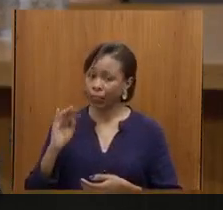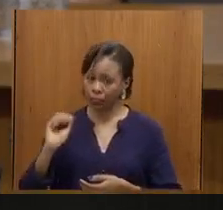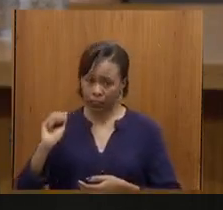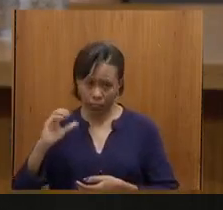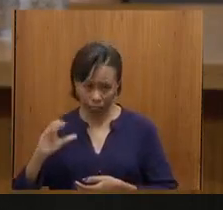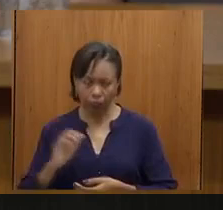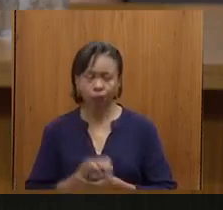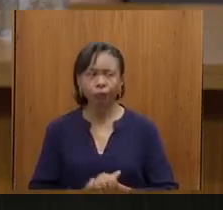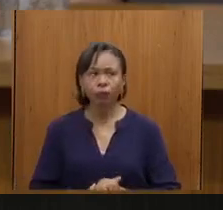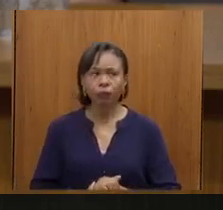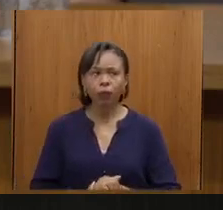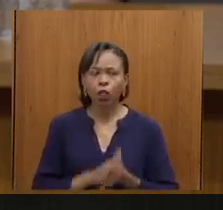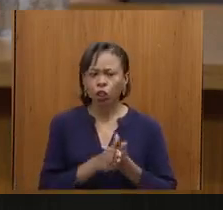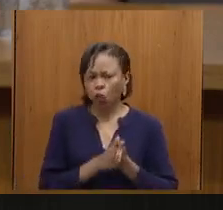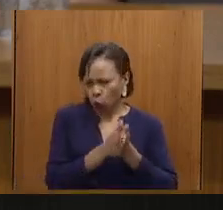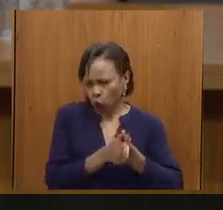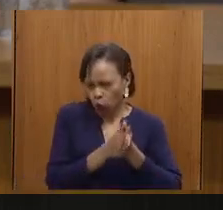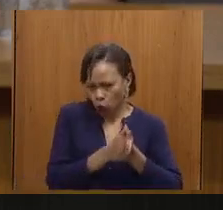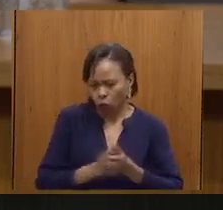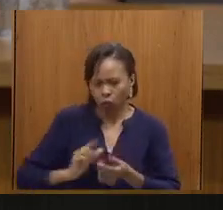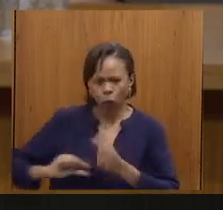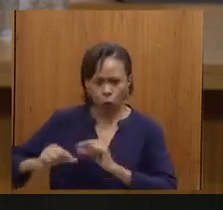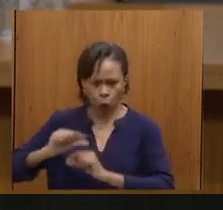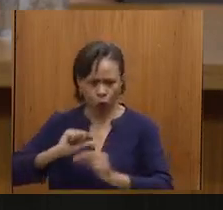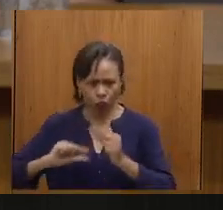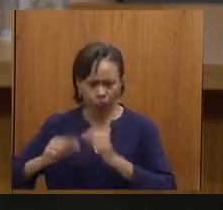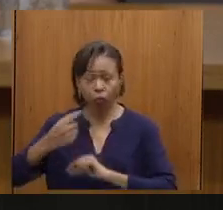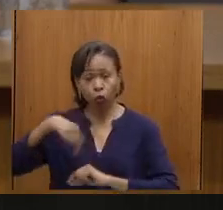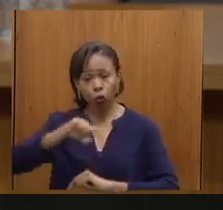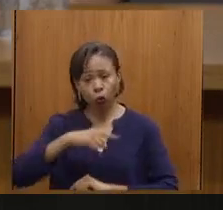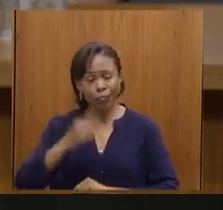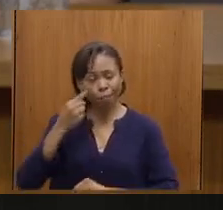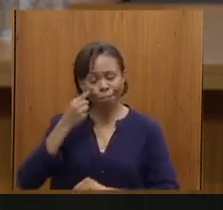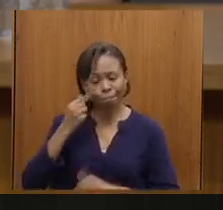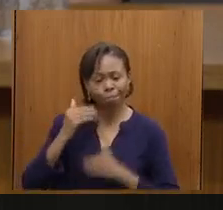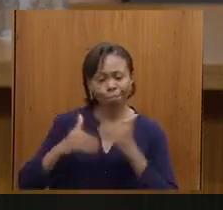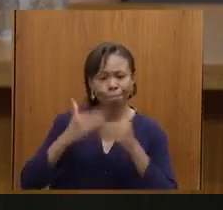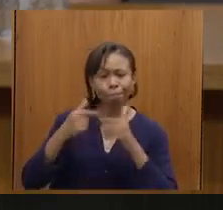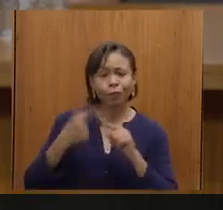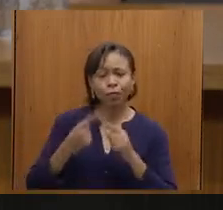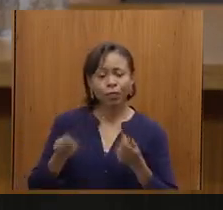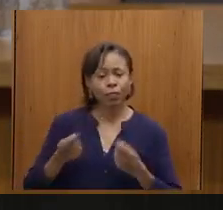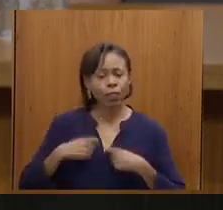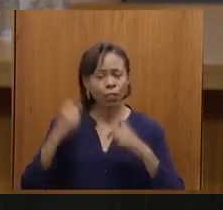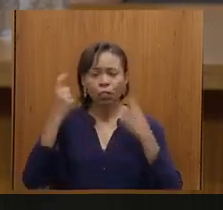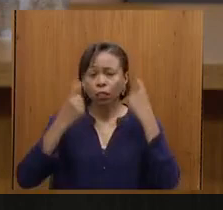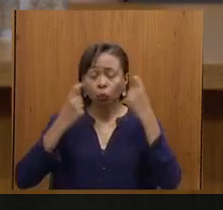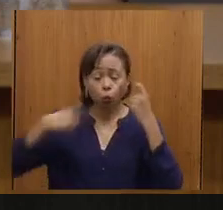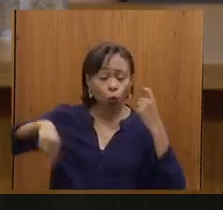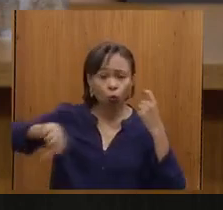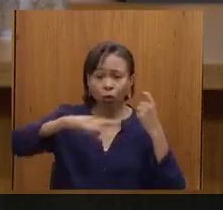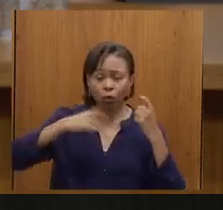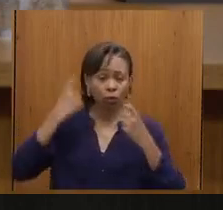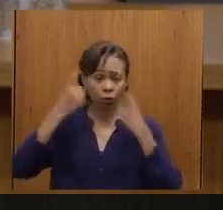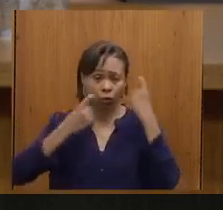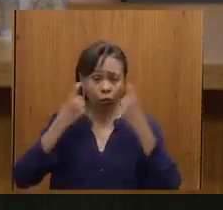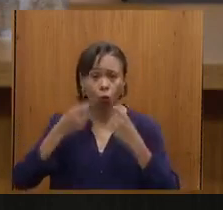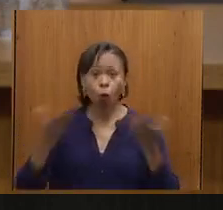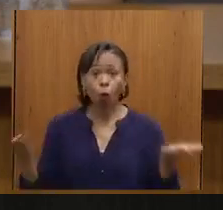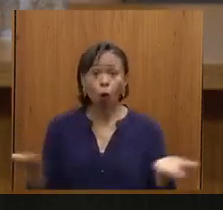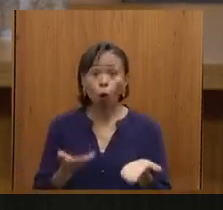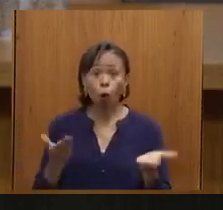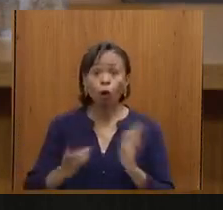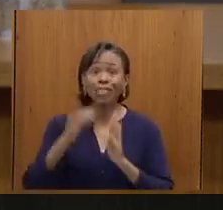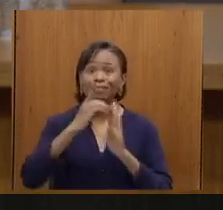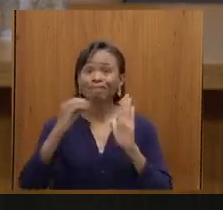Com relação ao Jequitinho e Mucuri, é uma situação que estamos acompanhando, é uma situação que preocupa a todos nós. Foi hoje decretada a situação de